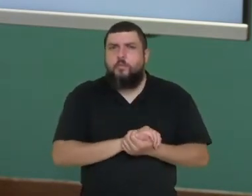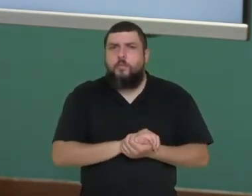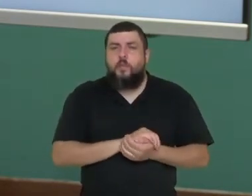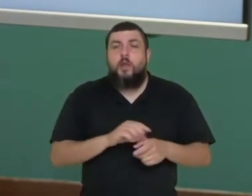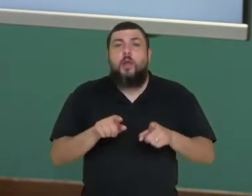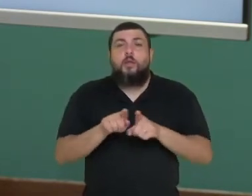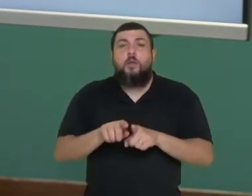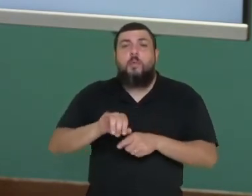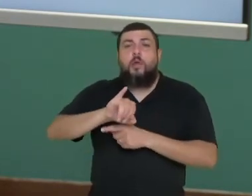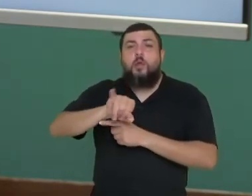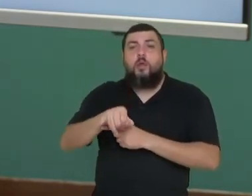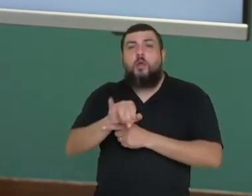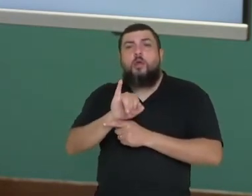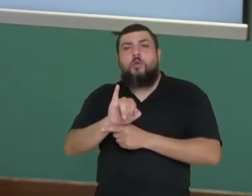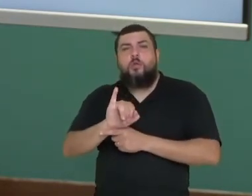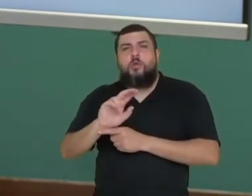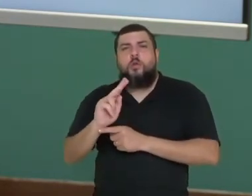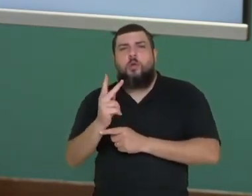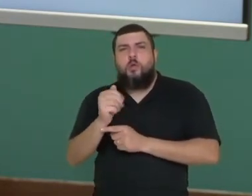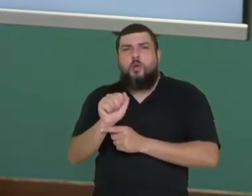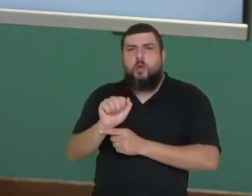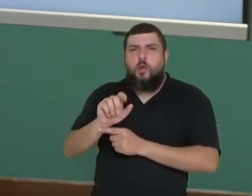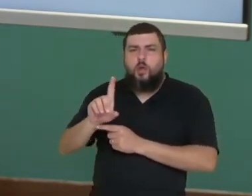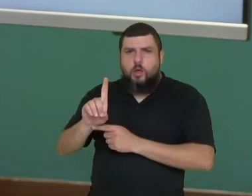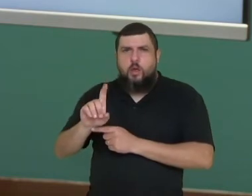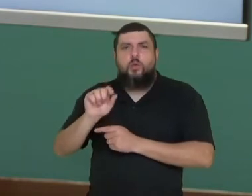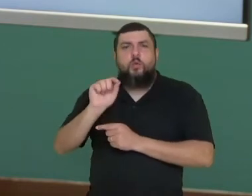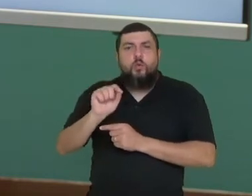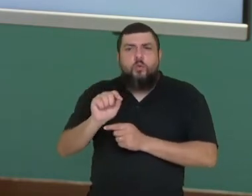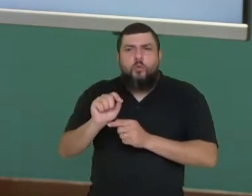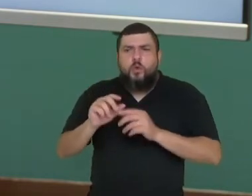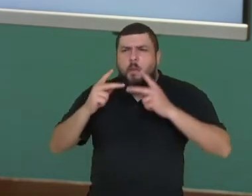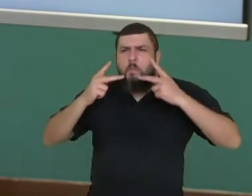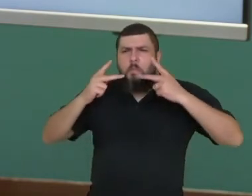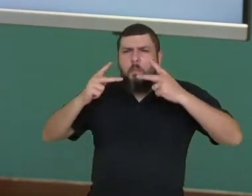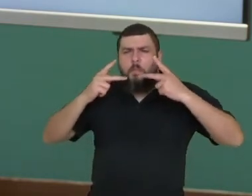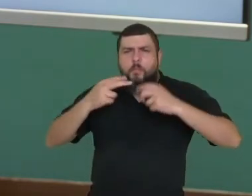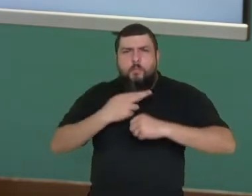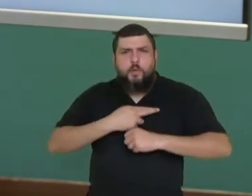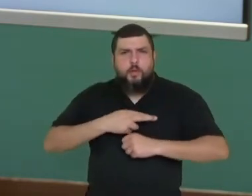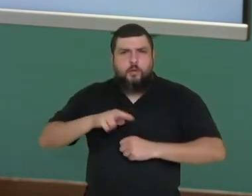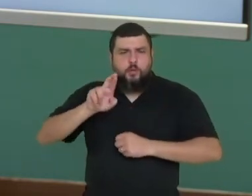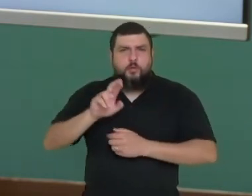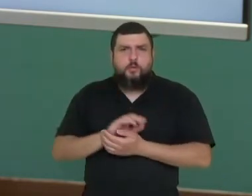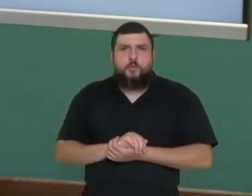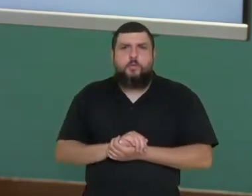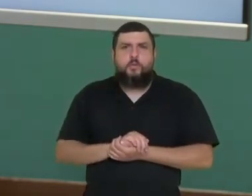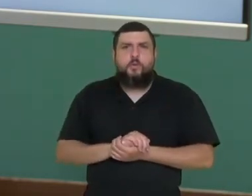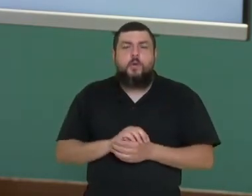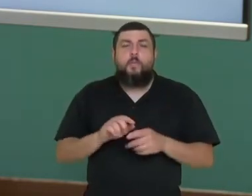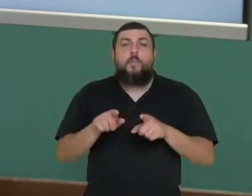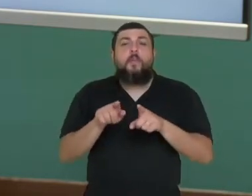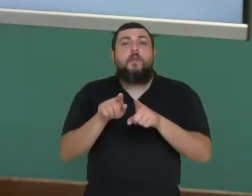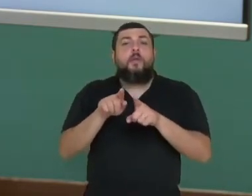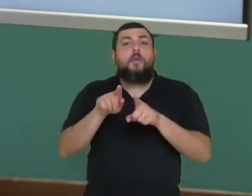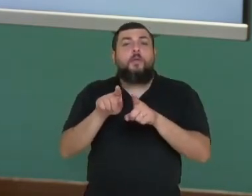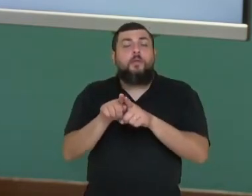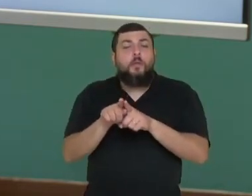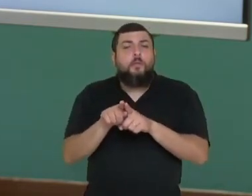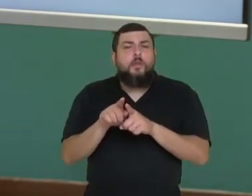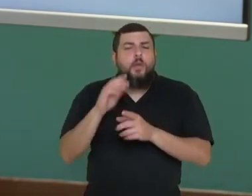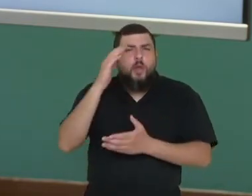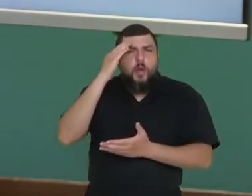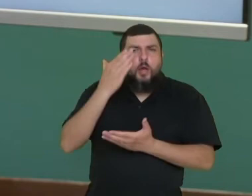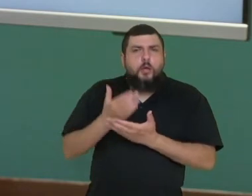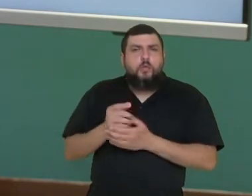jihad, chamada Guerra Santa, para converter infiéis, nome dado às pessoas de outras religiões, e a crença de que aquele